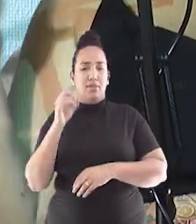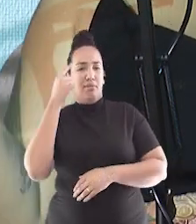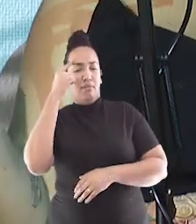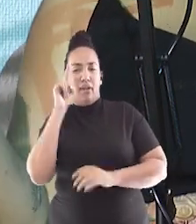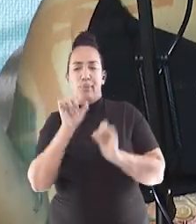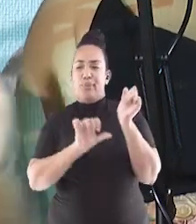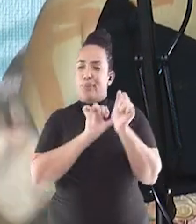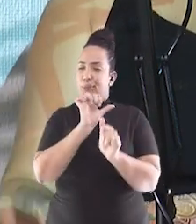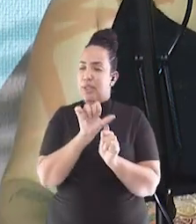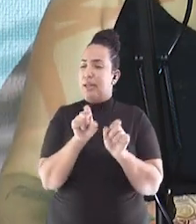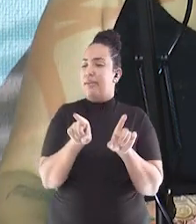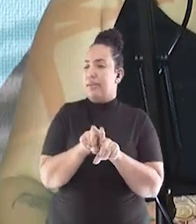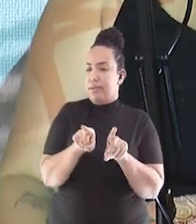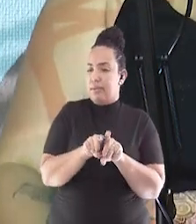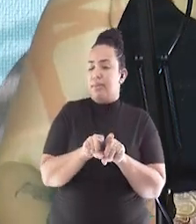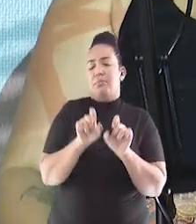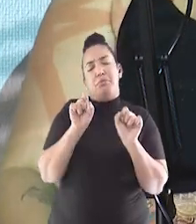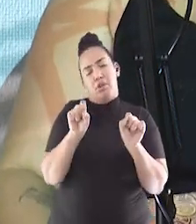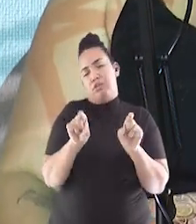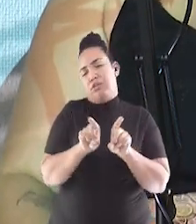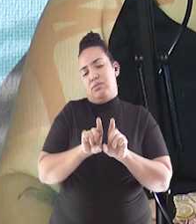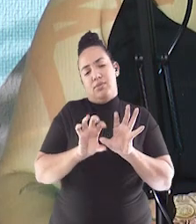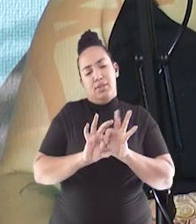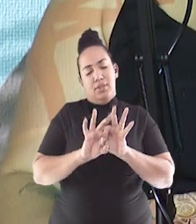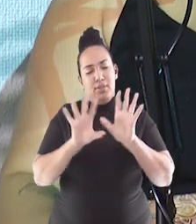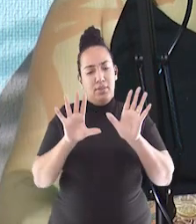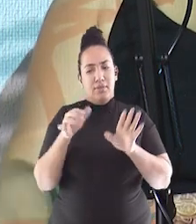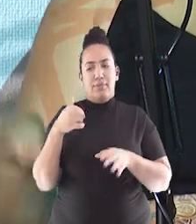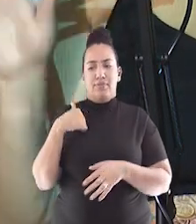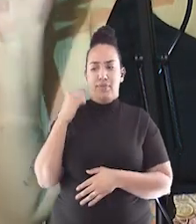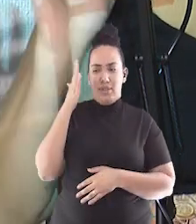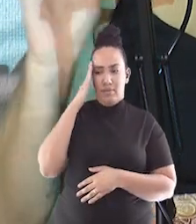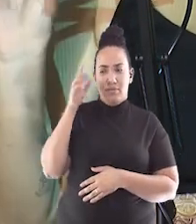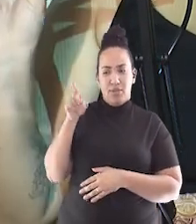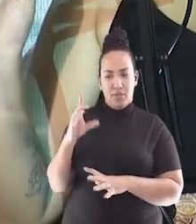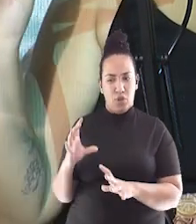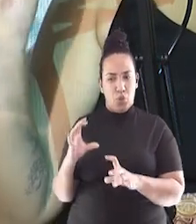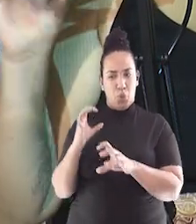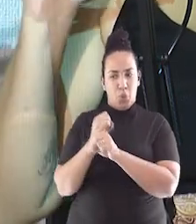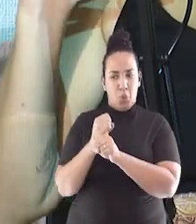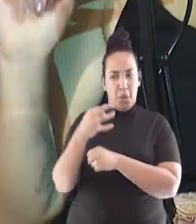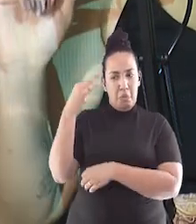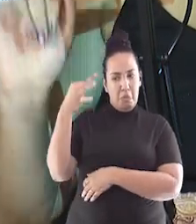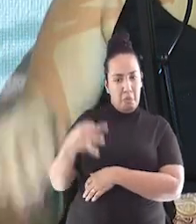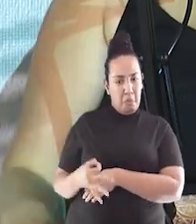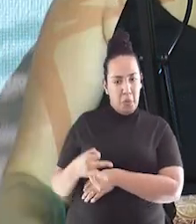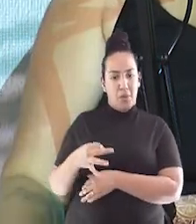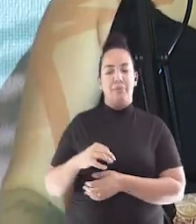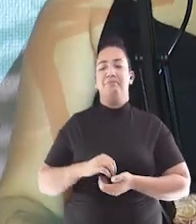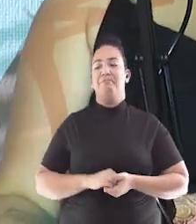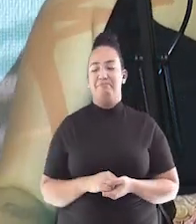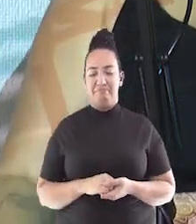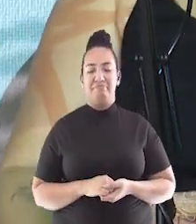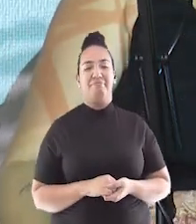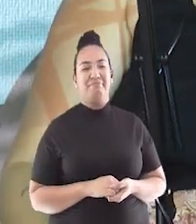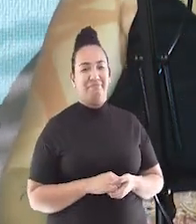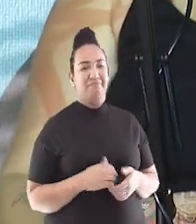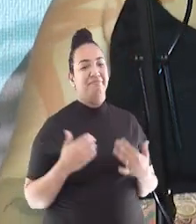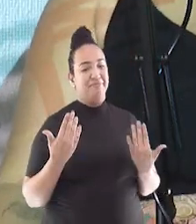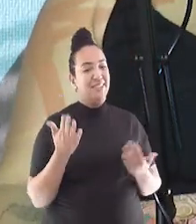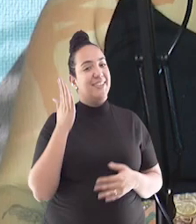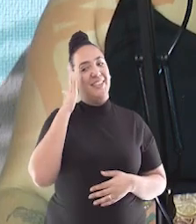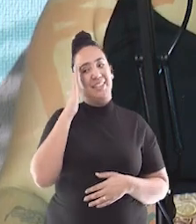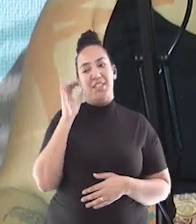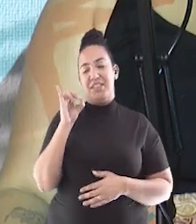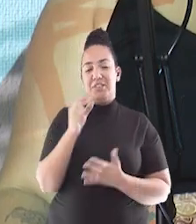depois. Já tem todo Acontece. aquele treinamento, né? E eu tô sabendo que você tem notas altas, então a gente já